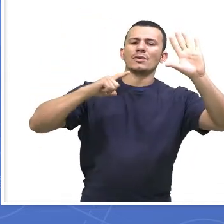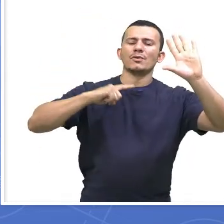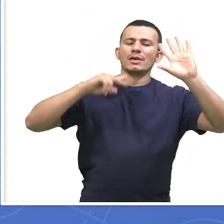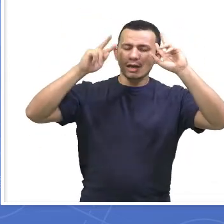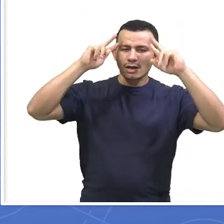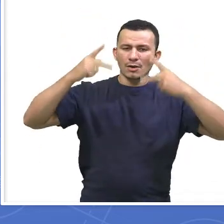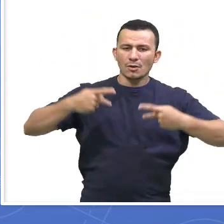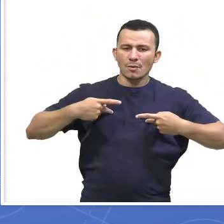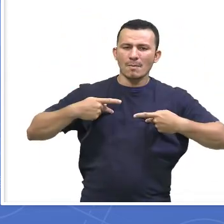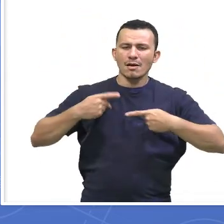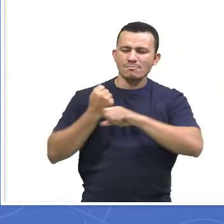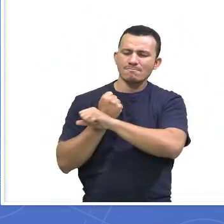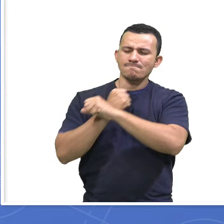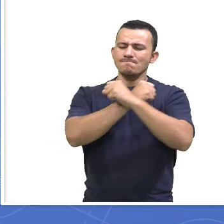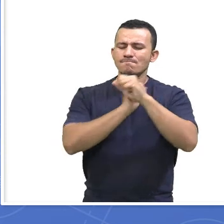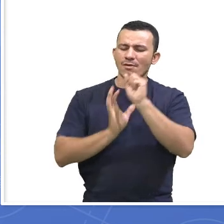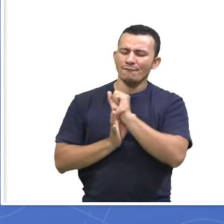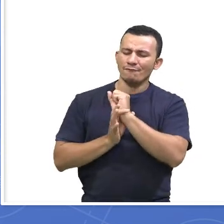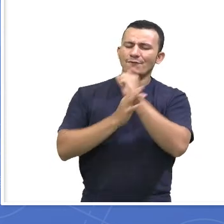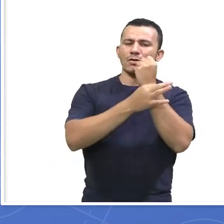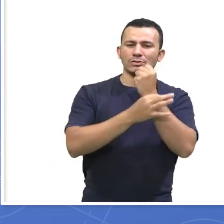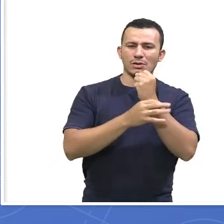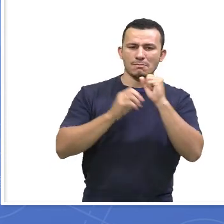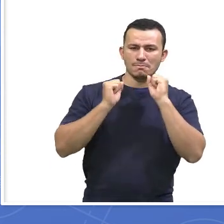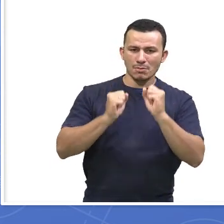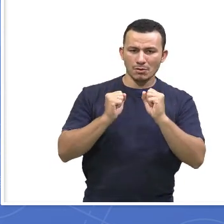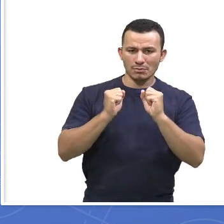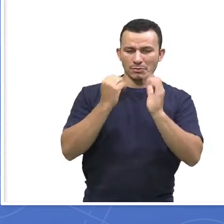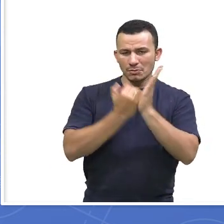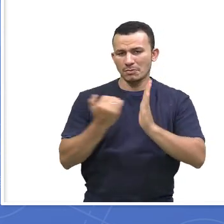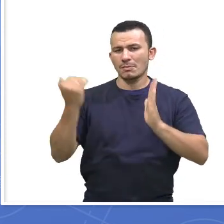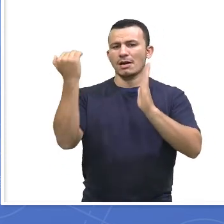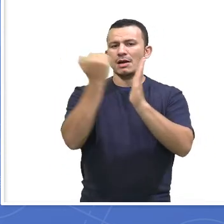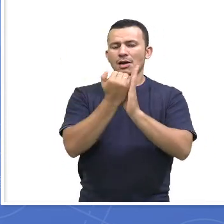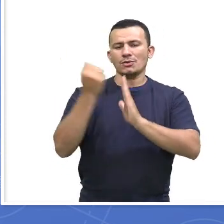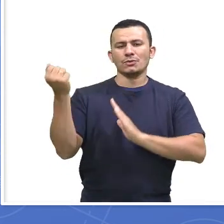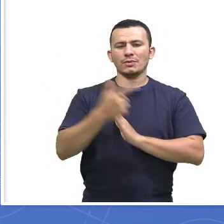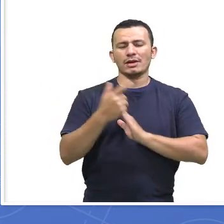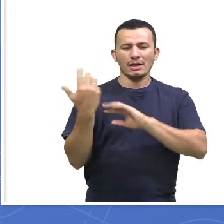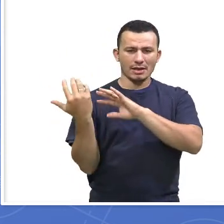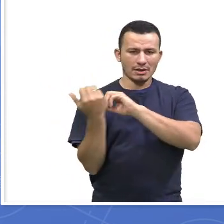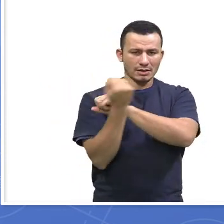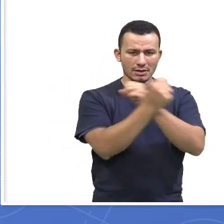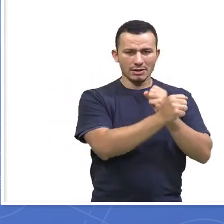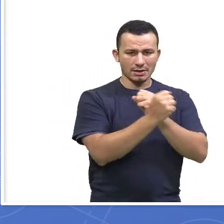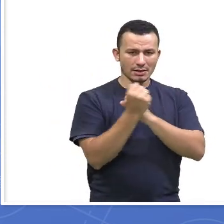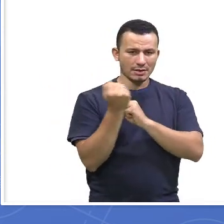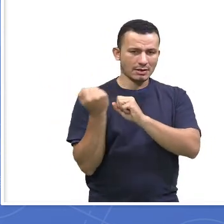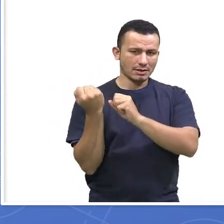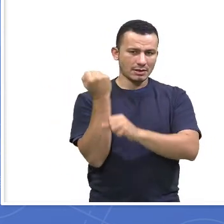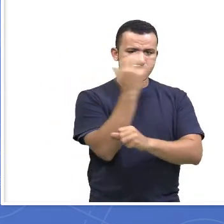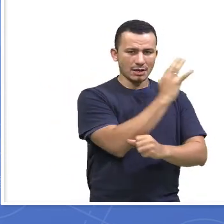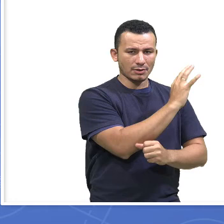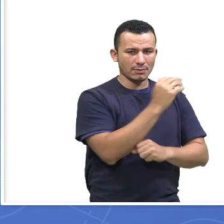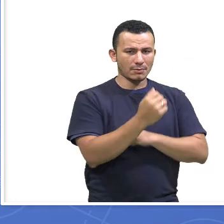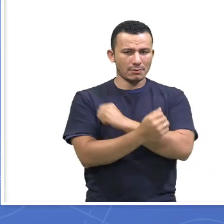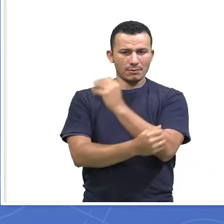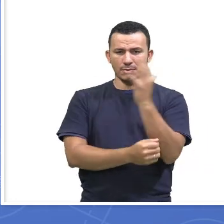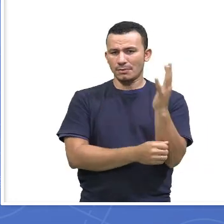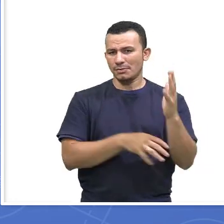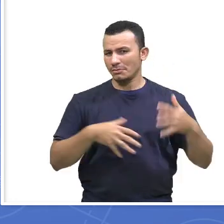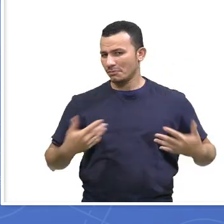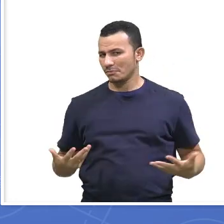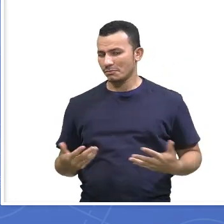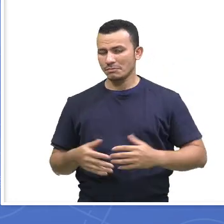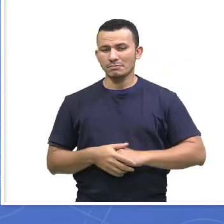humana, capaz de se sobrepor às forças da natureza? E a letra E. É